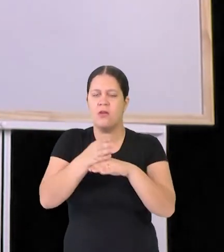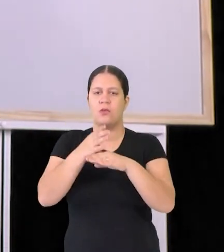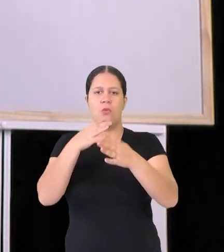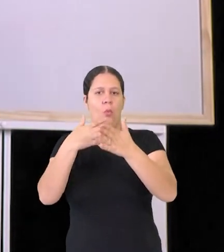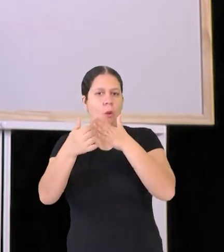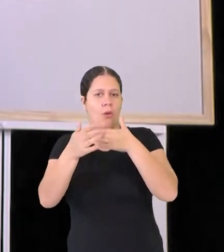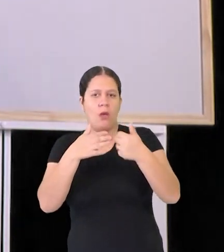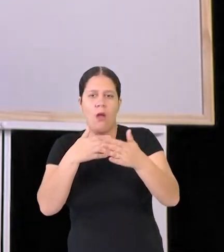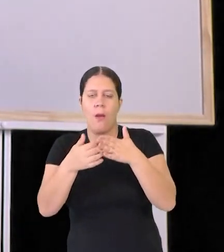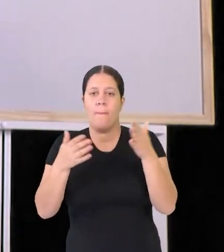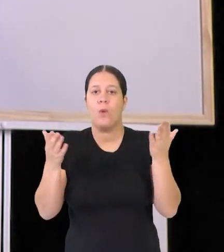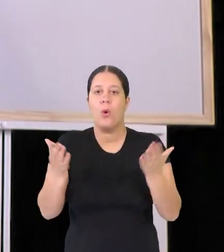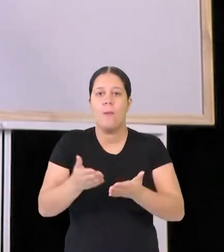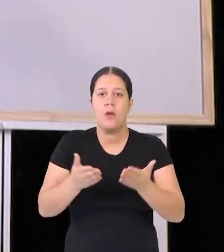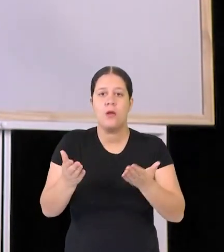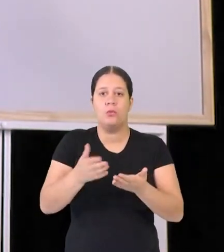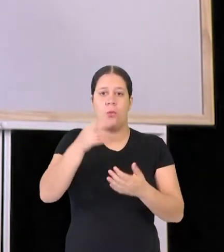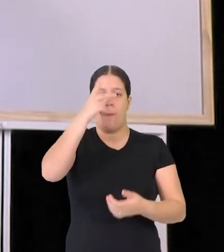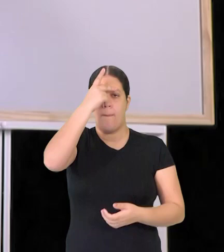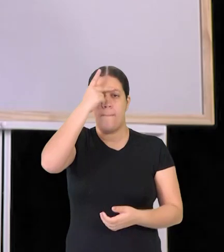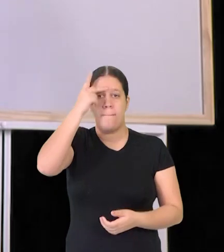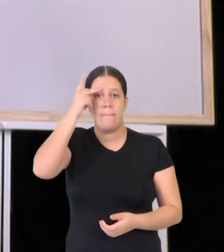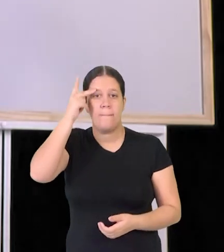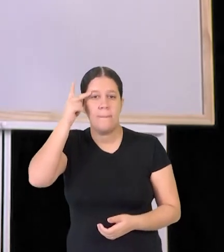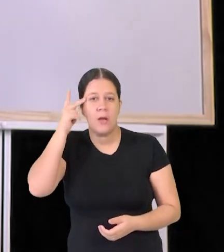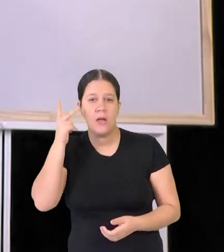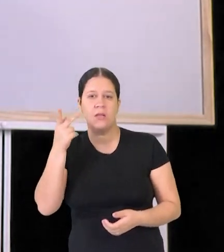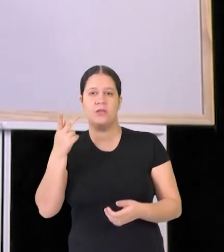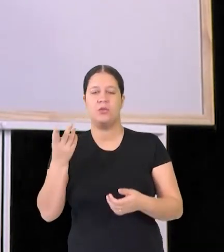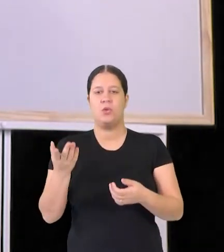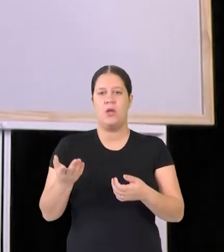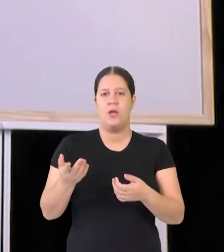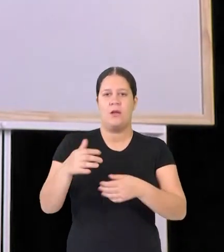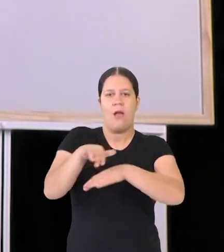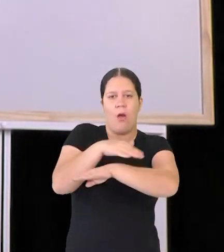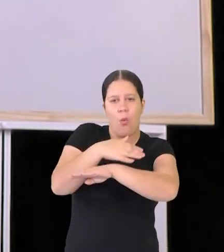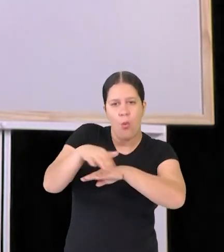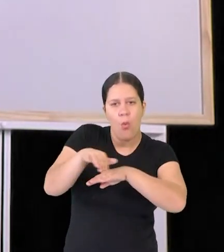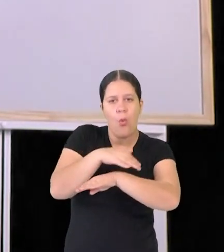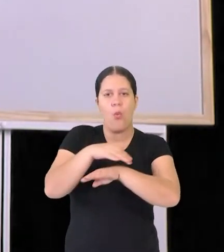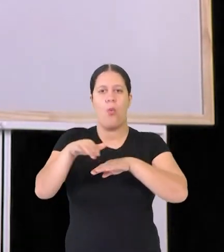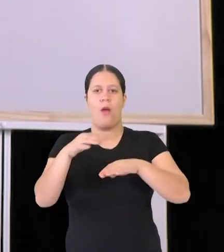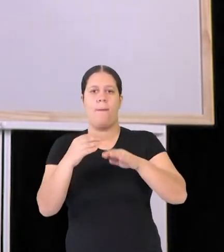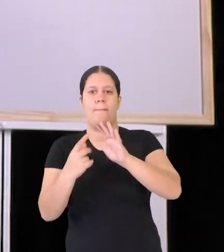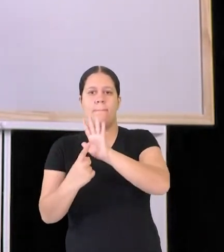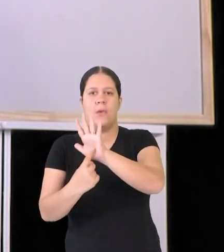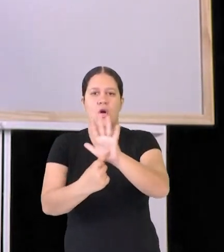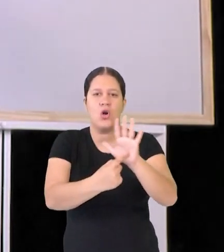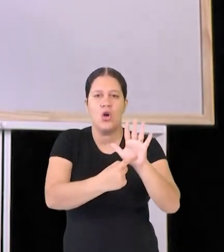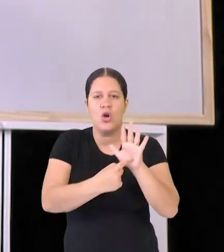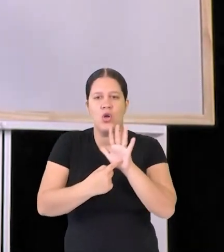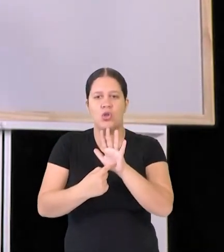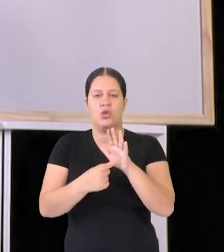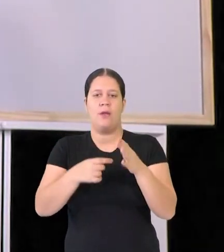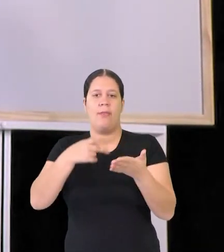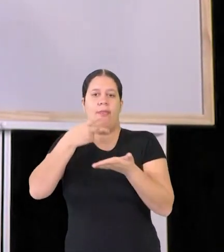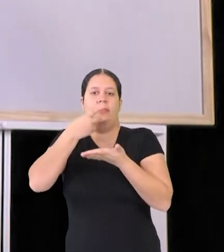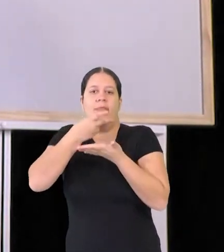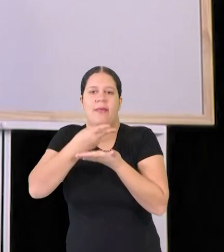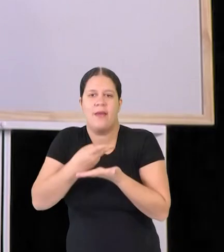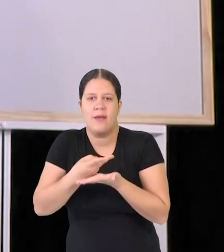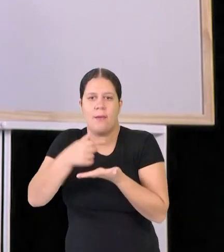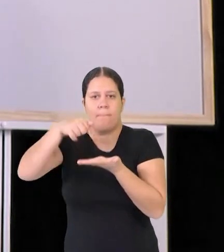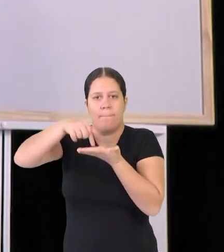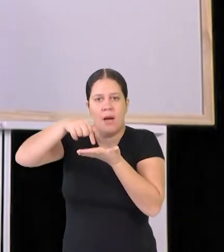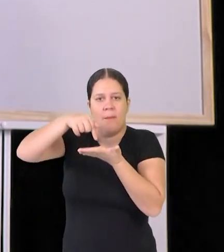tipo, aquelas pessoas que fazem exibições de rua, por exemplo, e vai e deita numa cama de